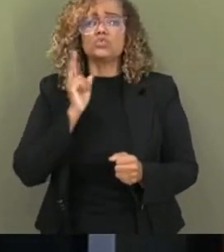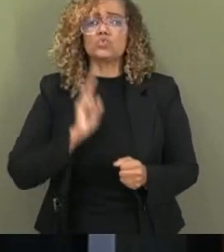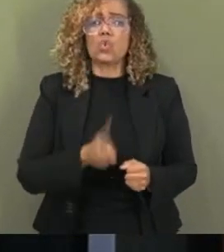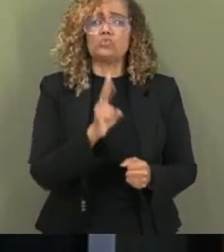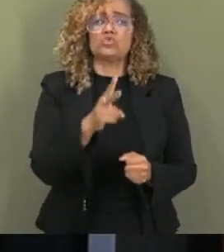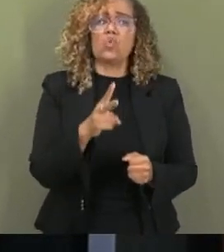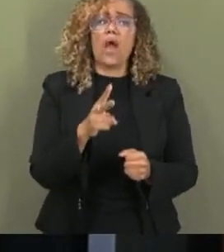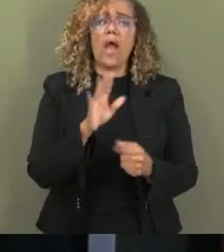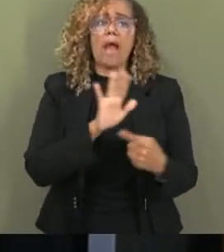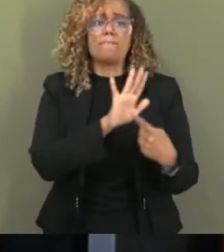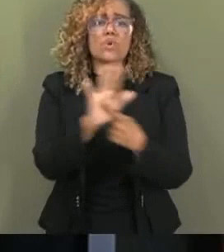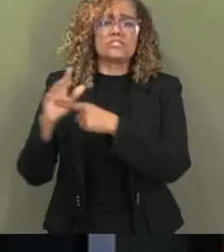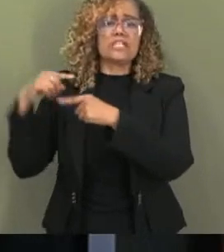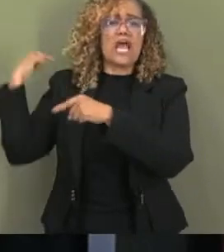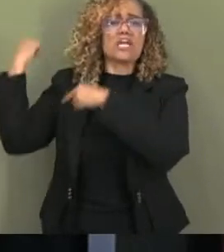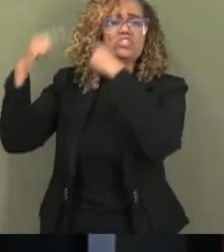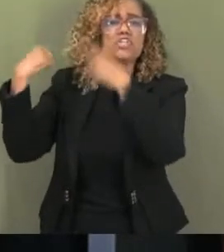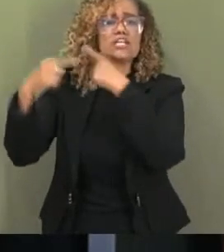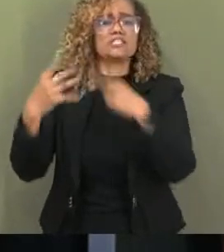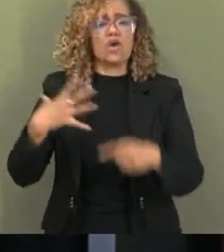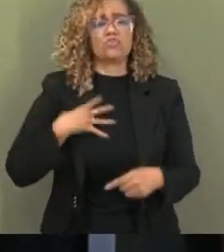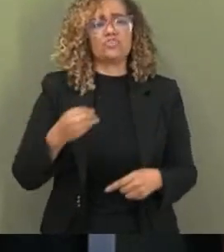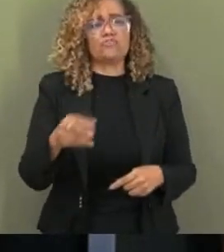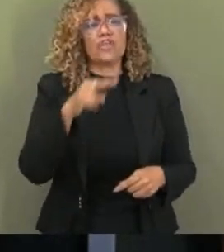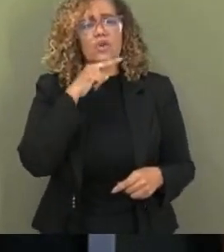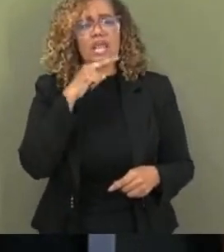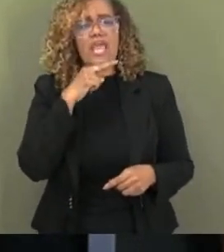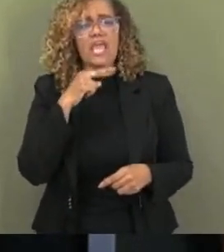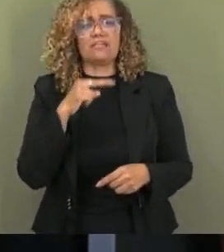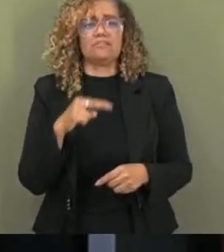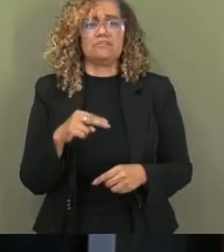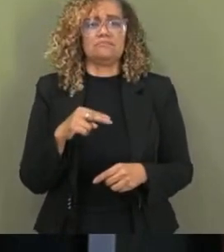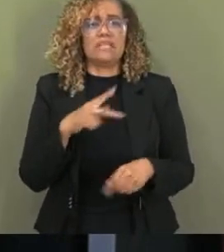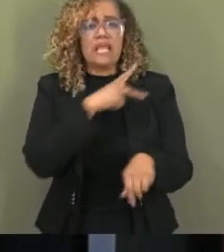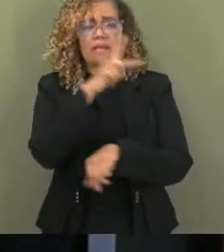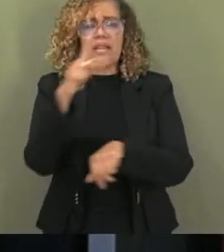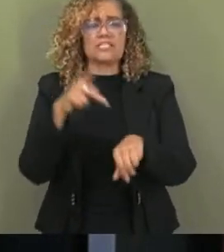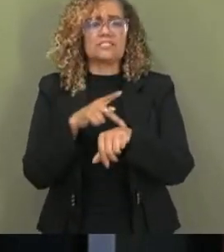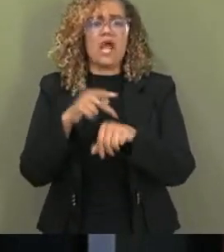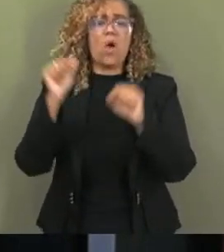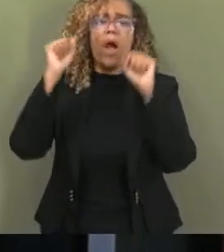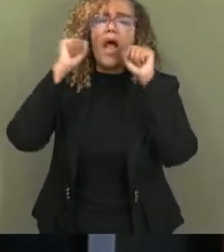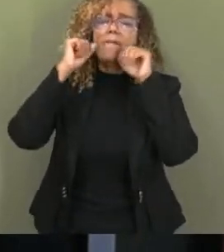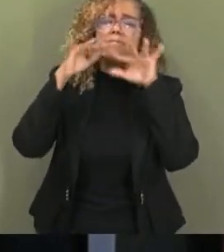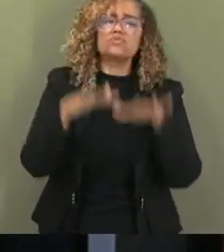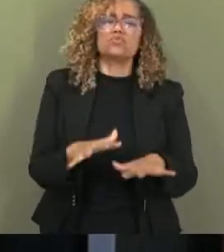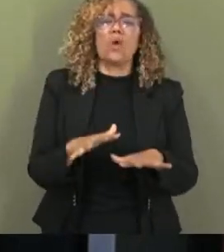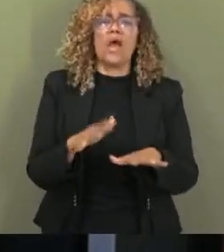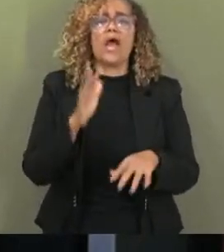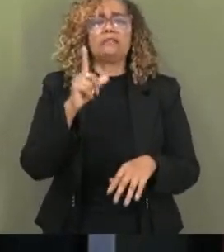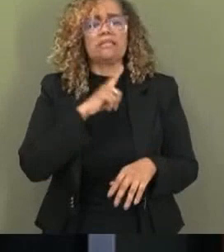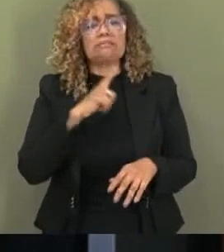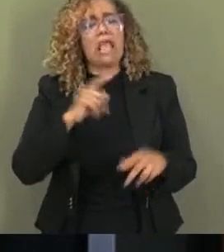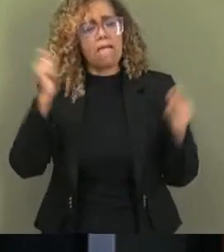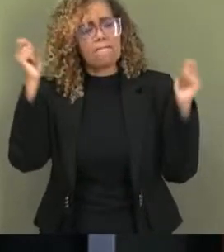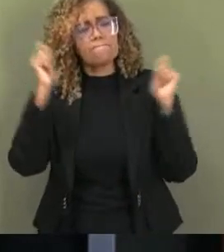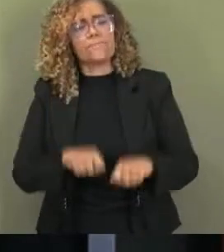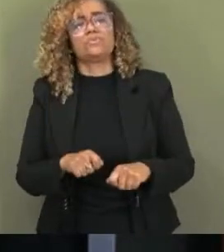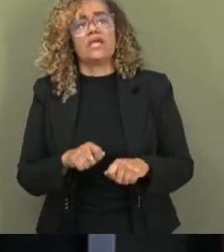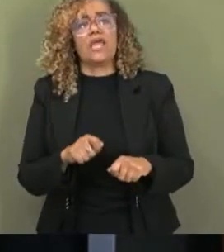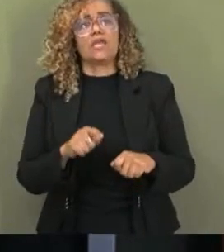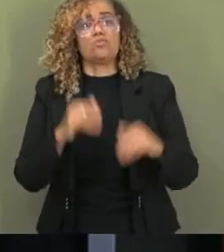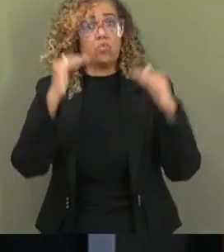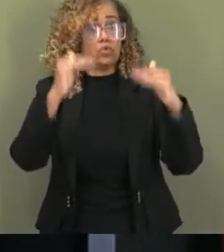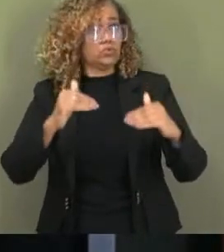futuras gerações dos nossos filhos e netos dessa nação abençoada, essa nação que tem um potencial de estar no topo